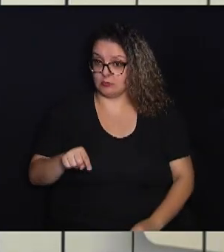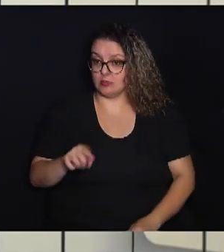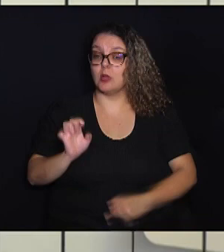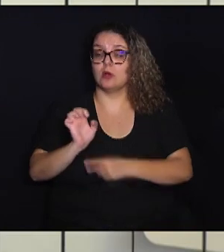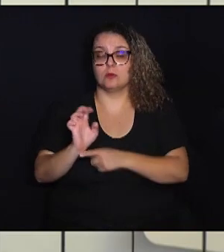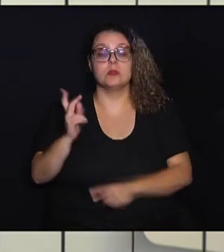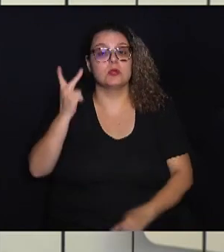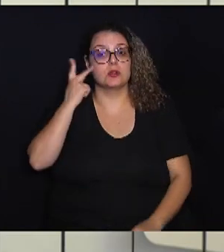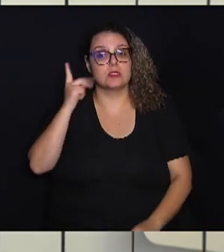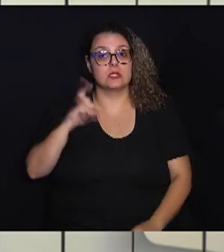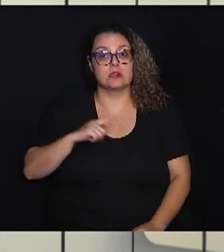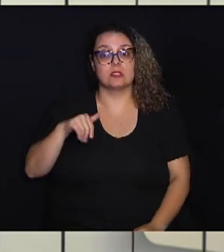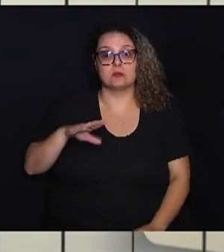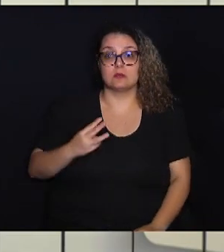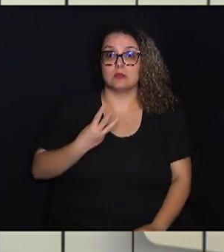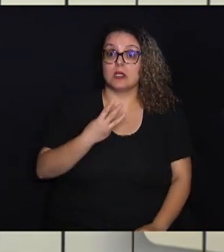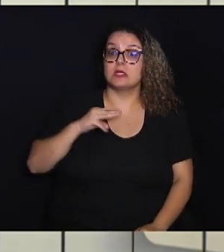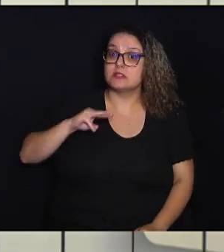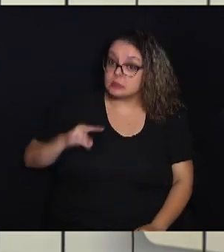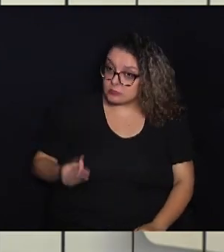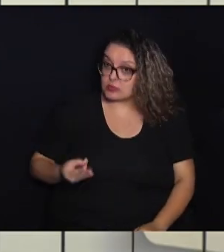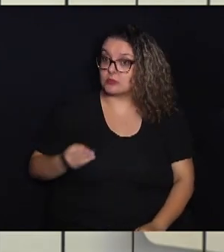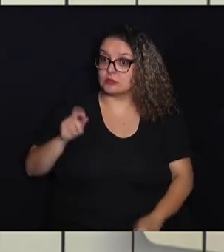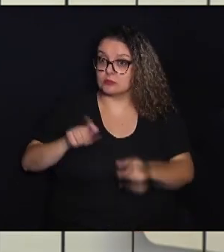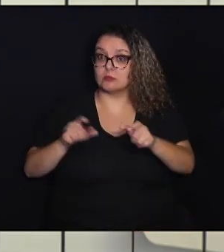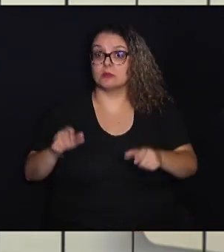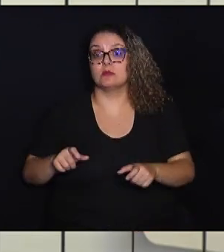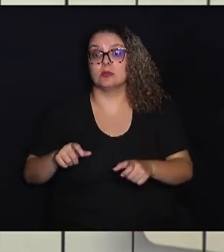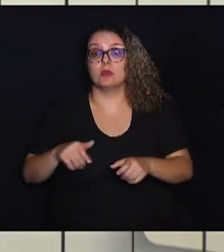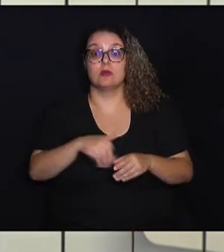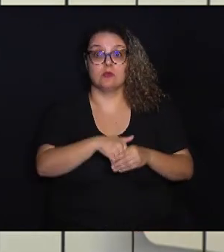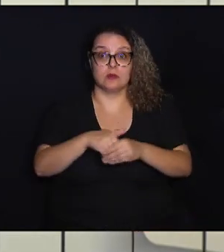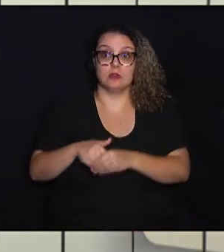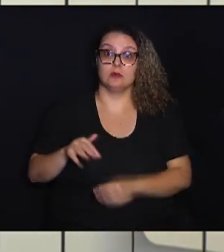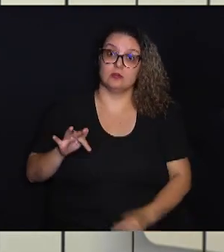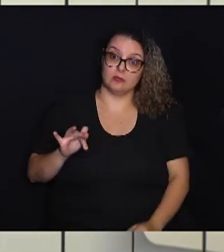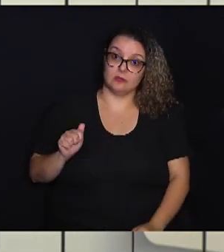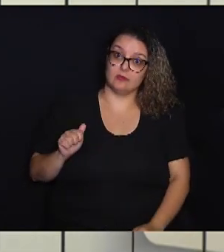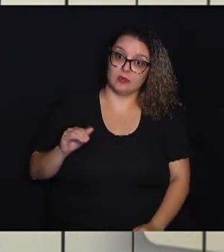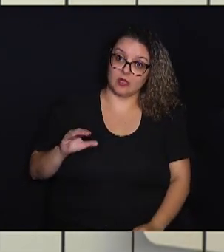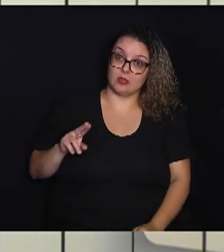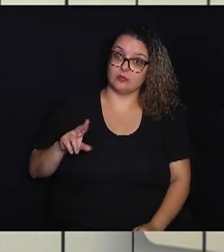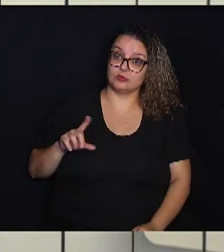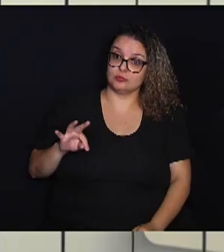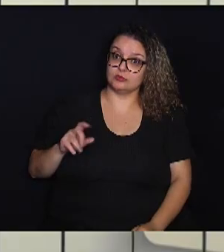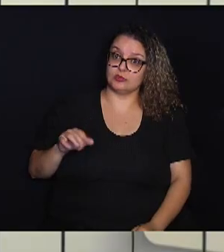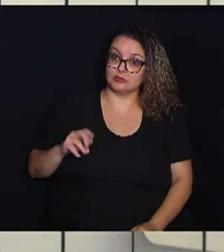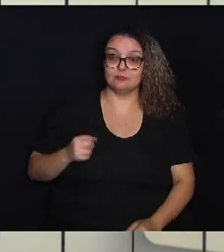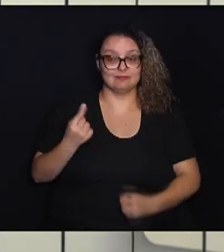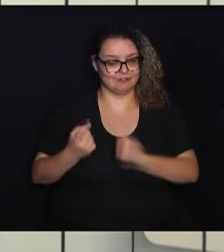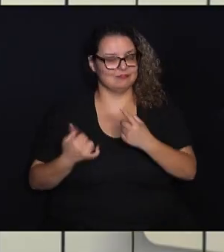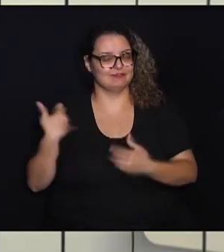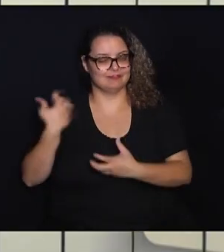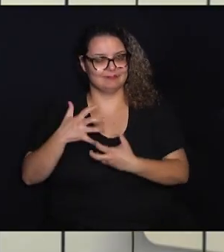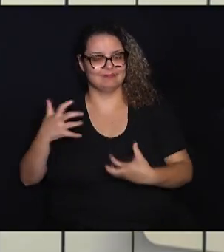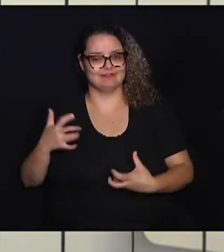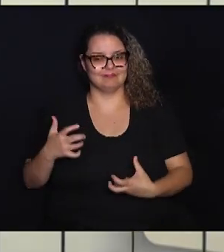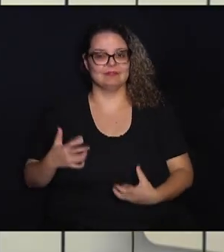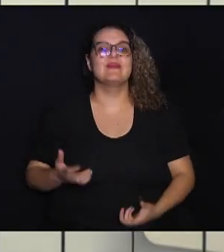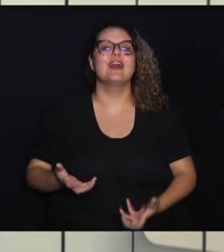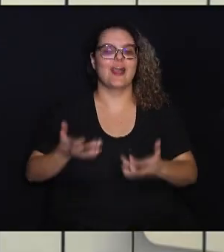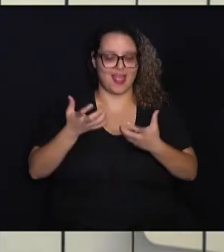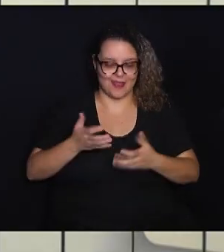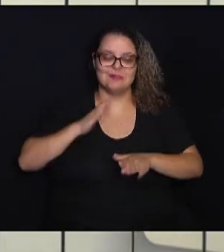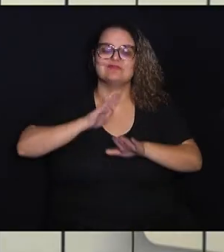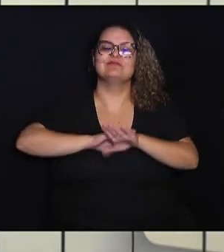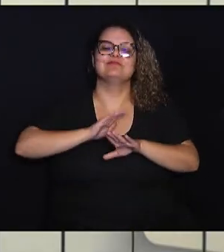Paulo tem mais de 3 milhões de pessoas com voto facultativo. Mesmo assim, alguns idosos não abrem mão de